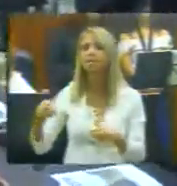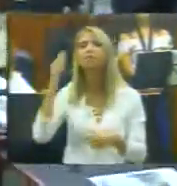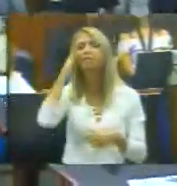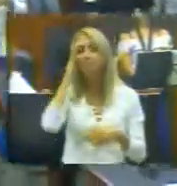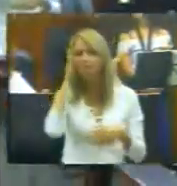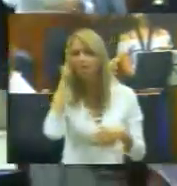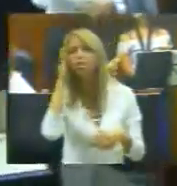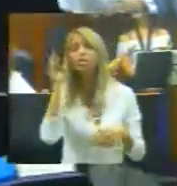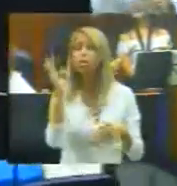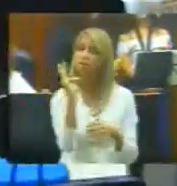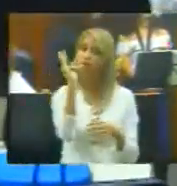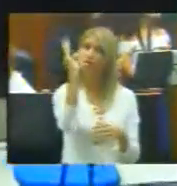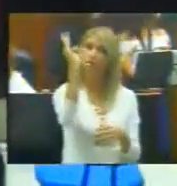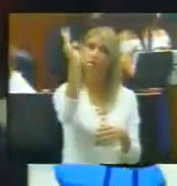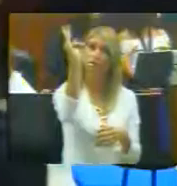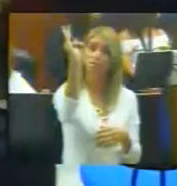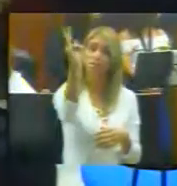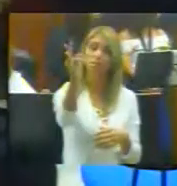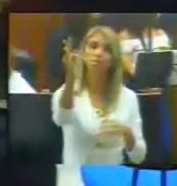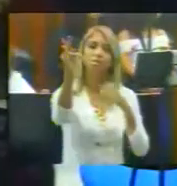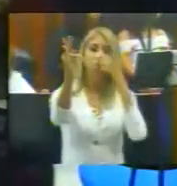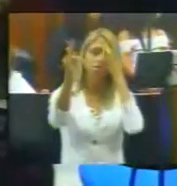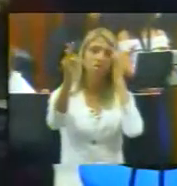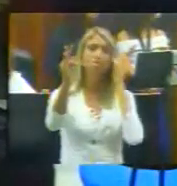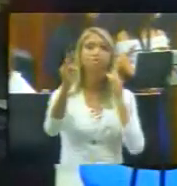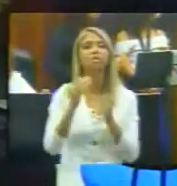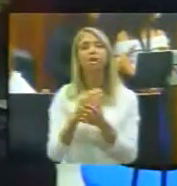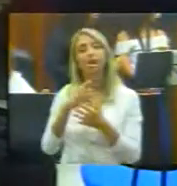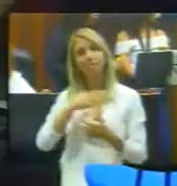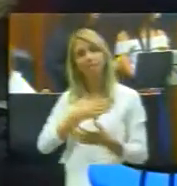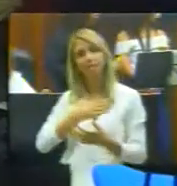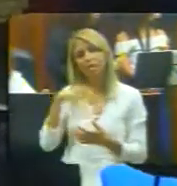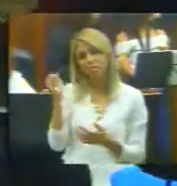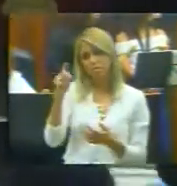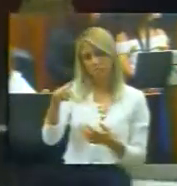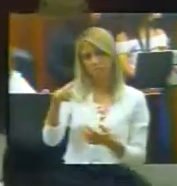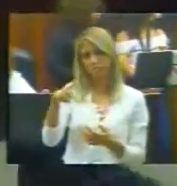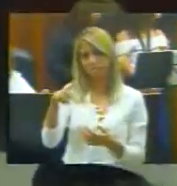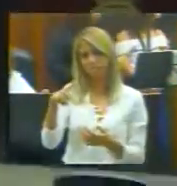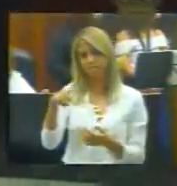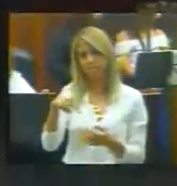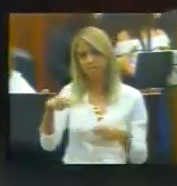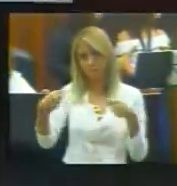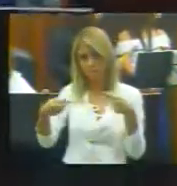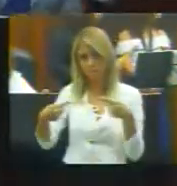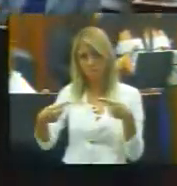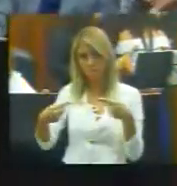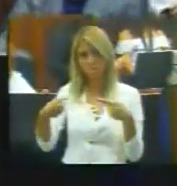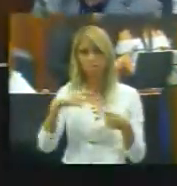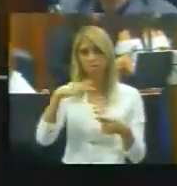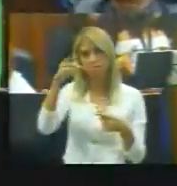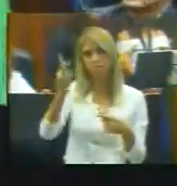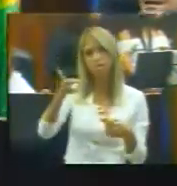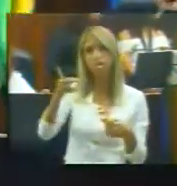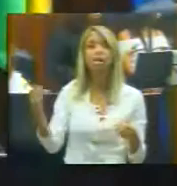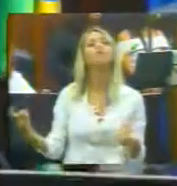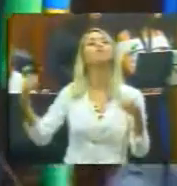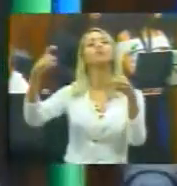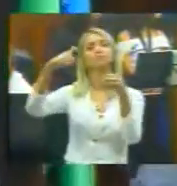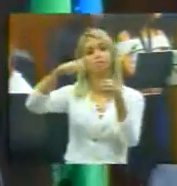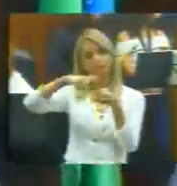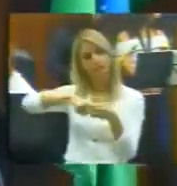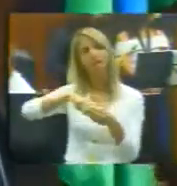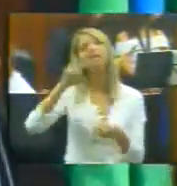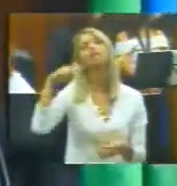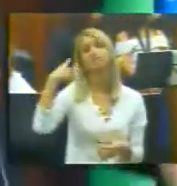futuro, ao me aposentar da vida pública, aqui retornar como